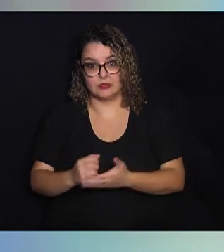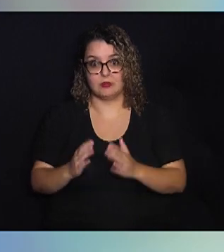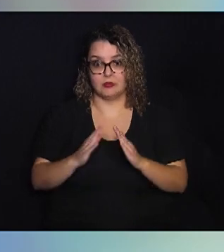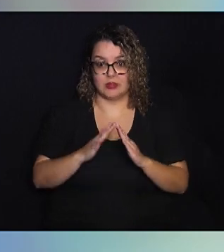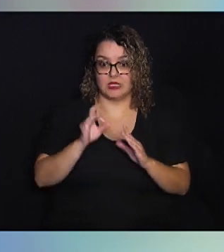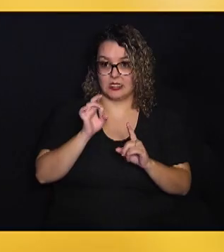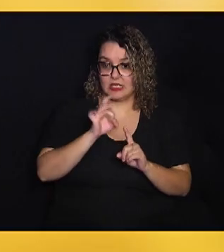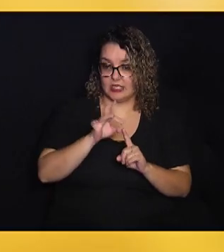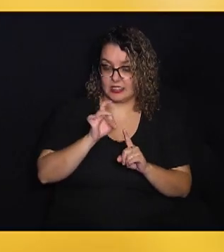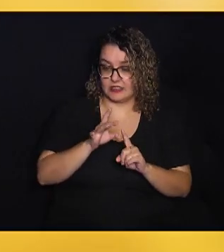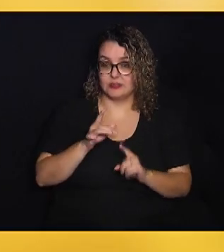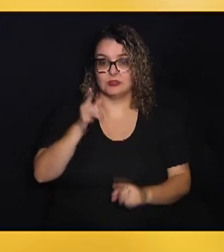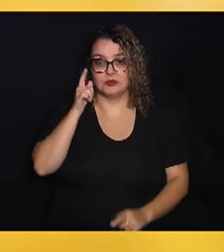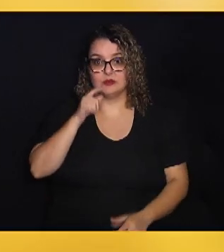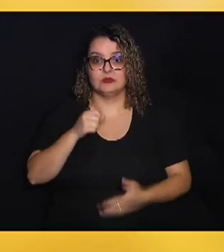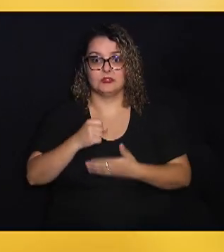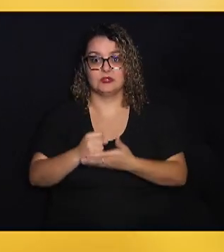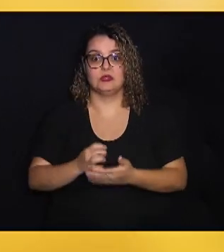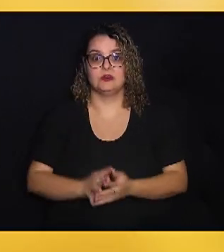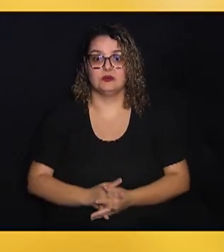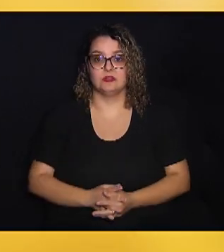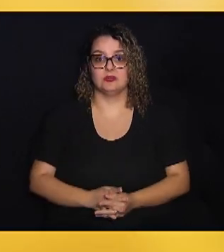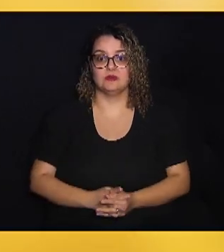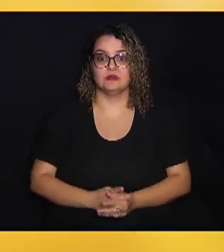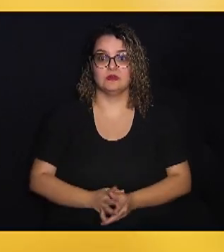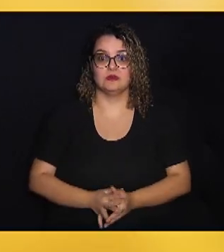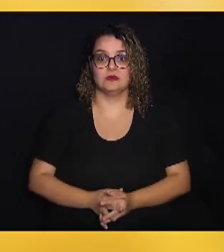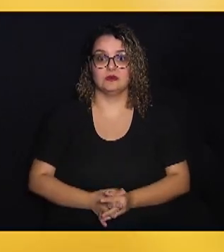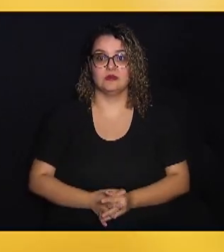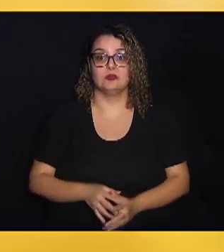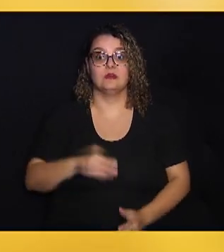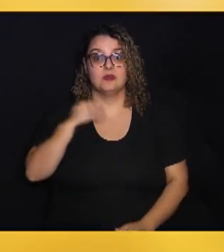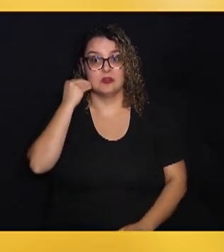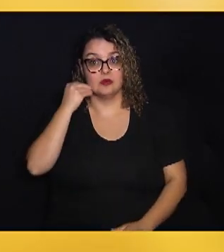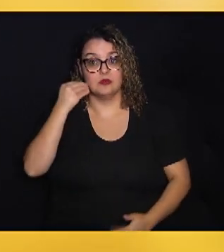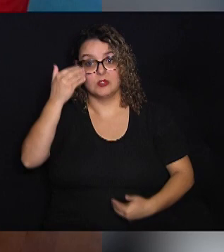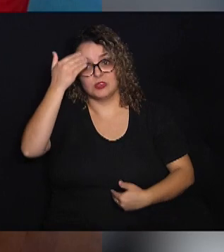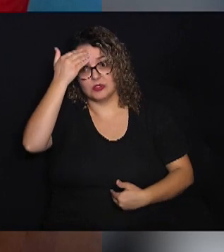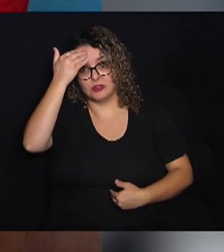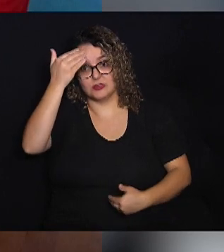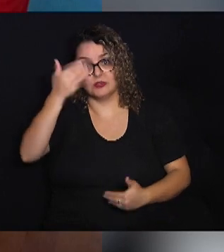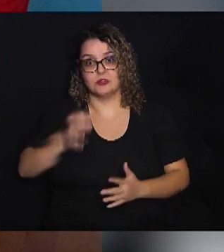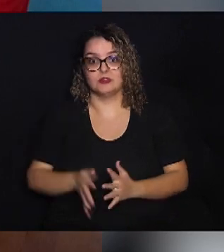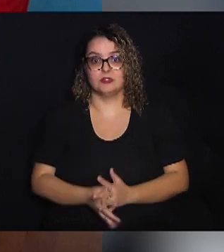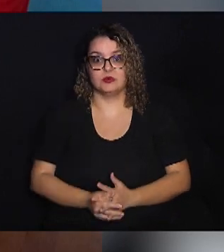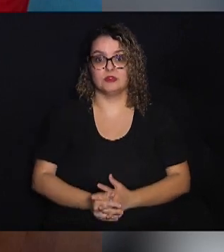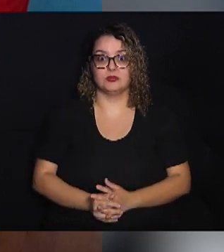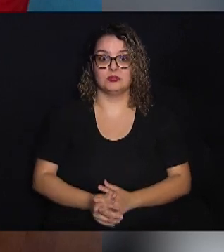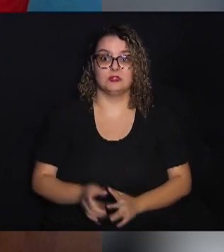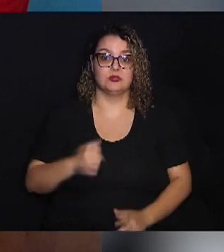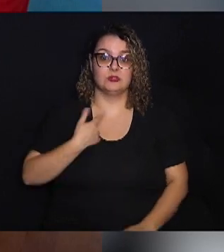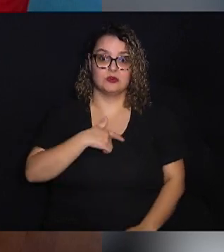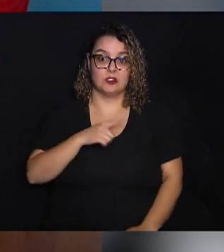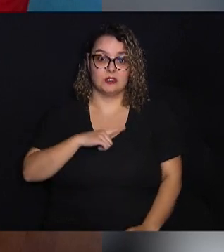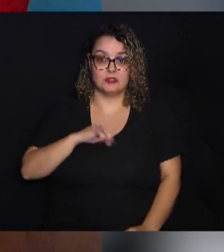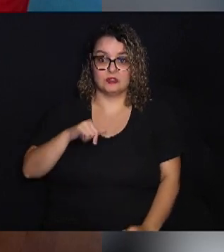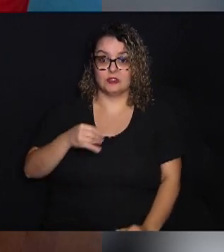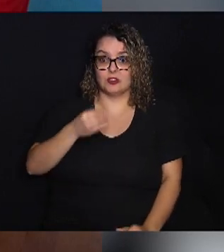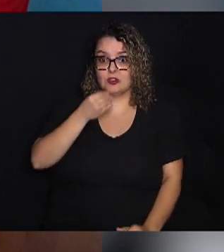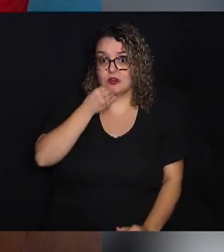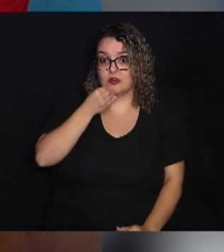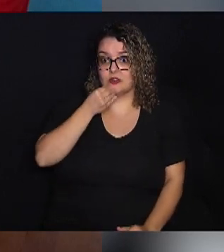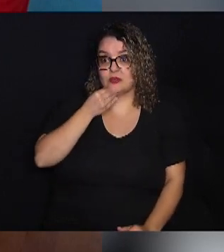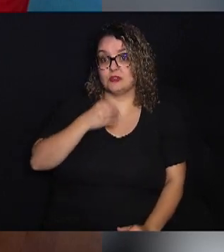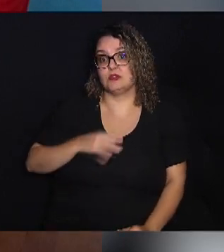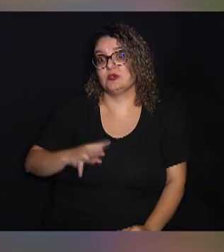Vidro. E foi uma experiência muito gratificante e nós tivemos a oportunidade de conhecer o autor da